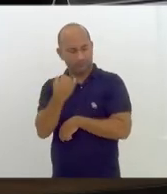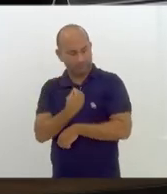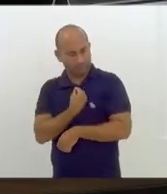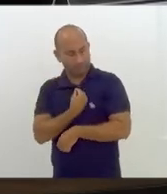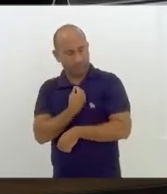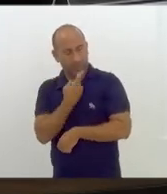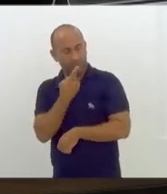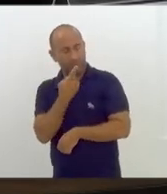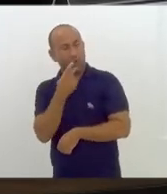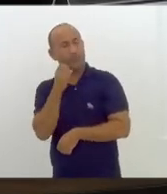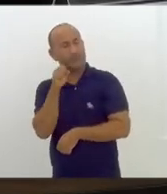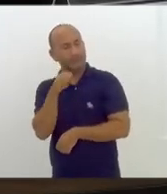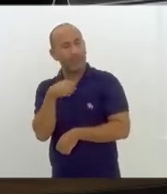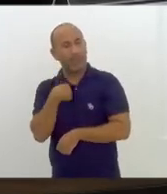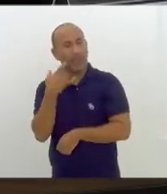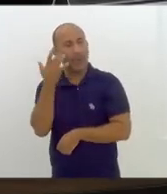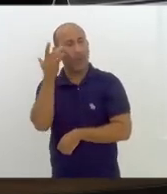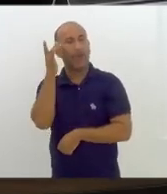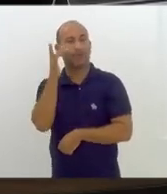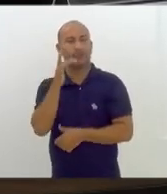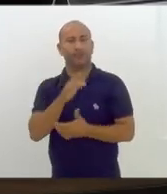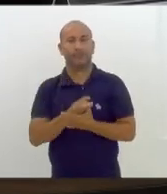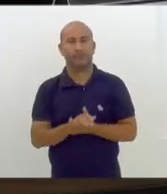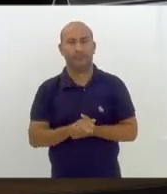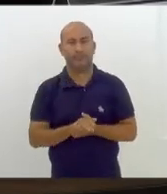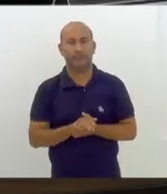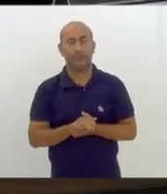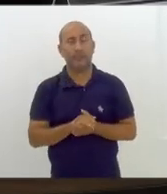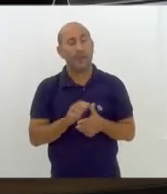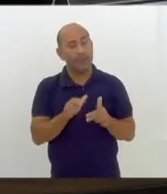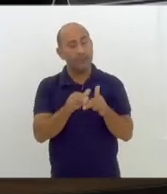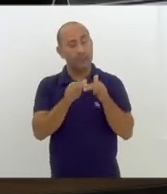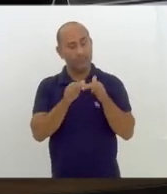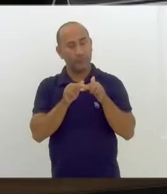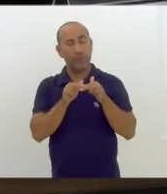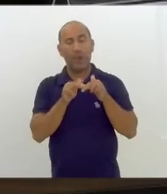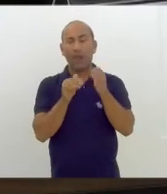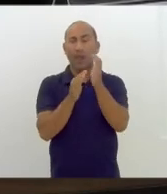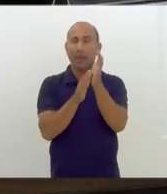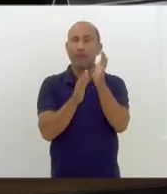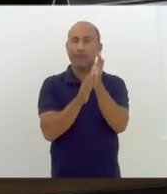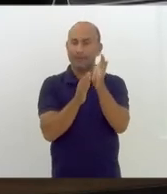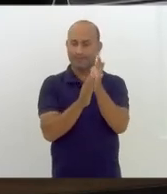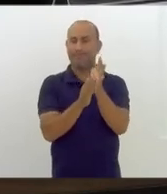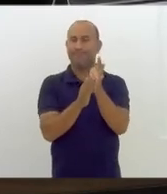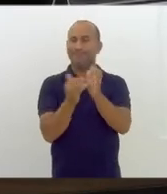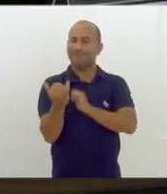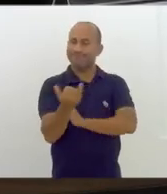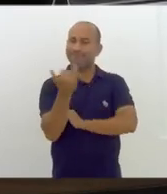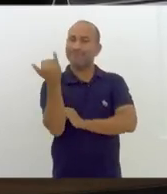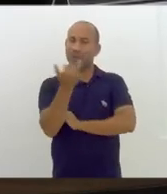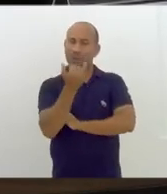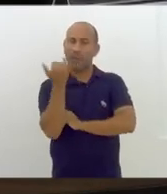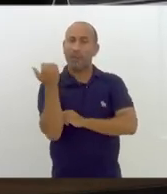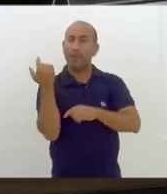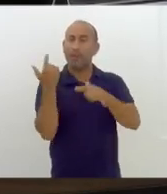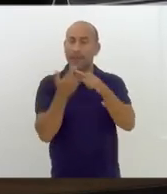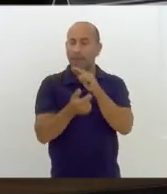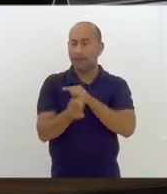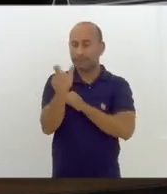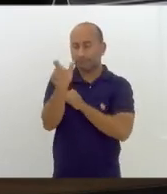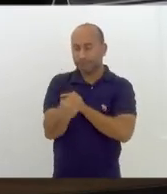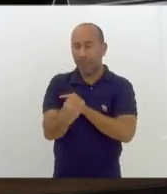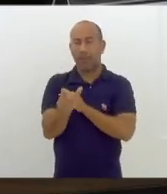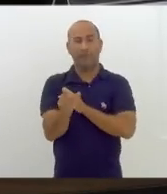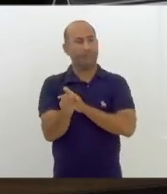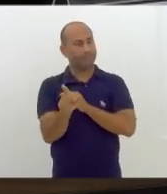sim, eu acho. E é por isso que essa homenagem é tão importante, porque, além de ser uma